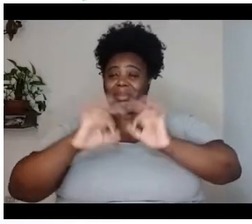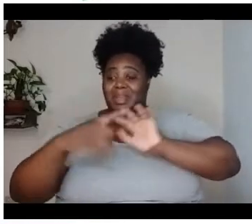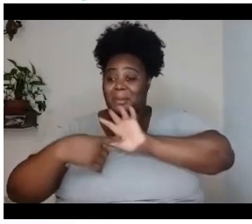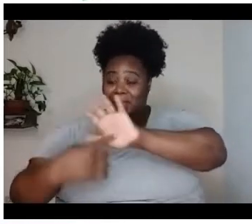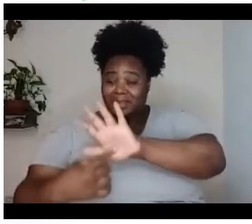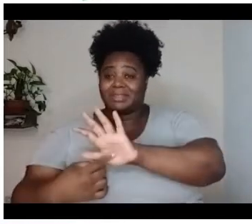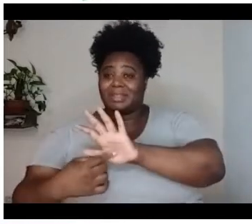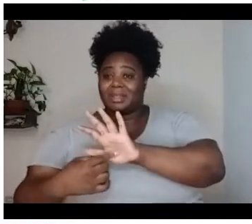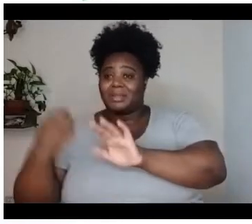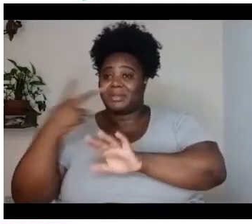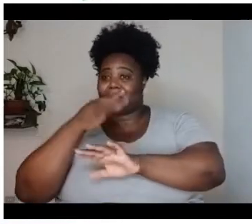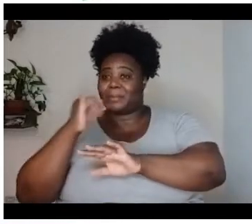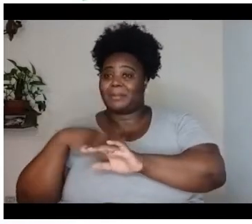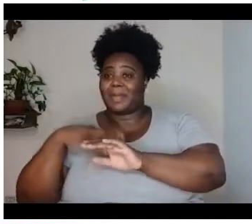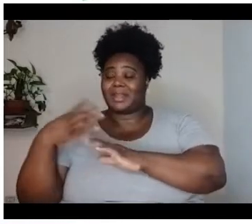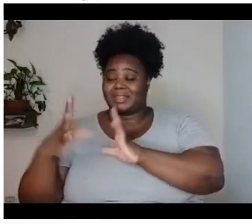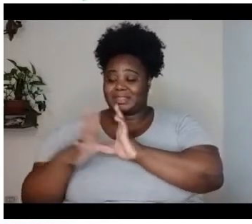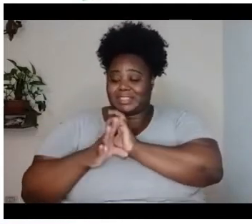que você exige de você uma